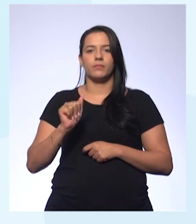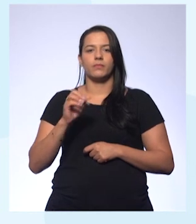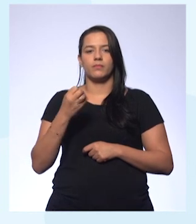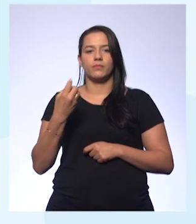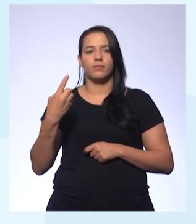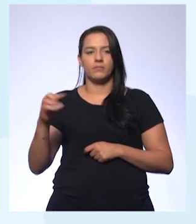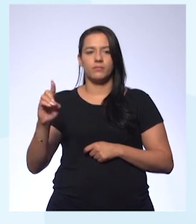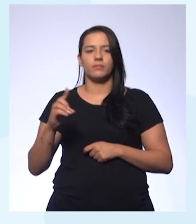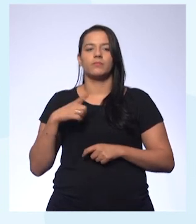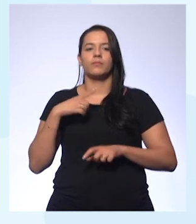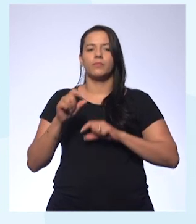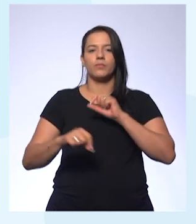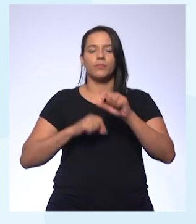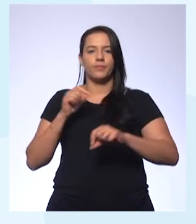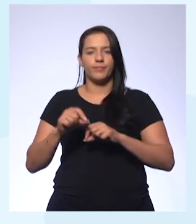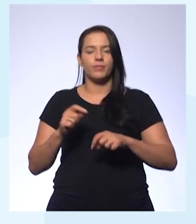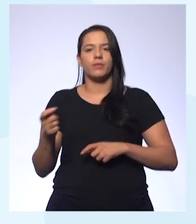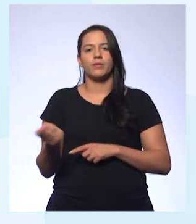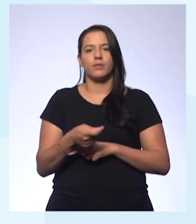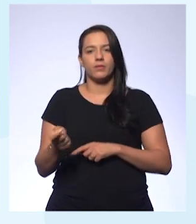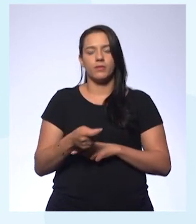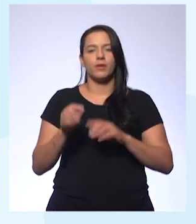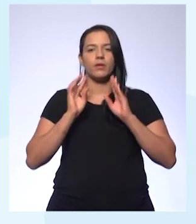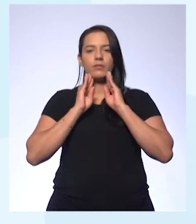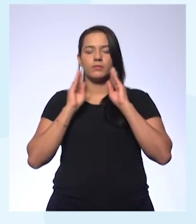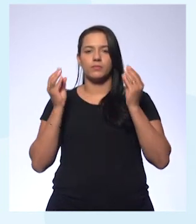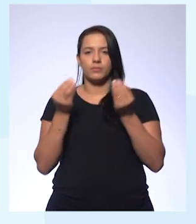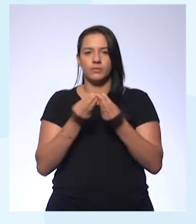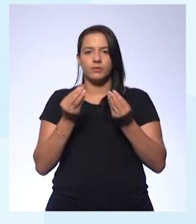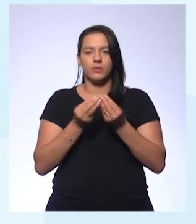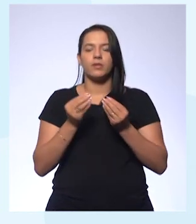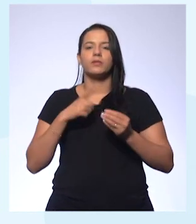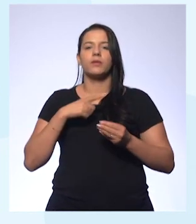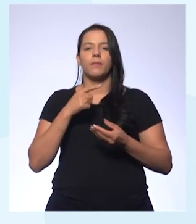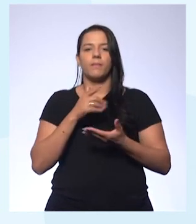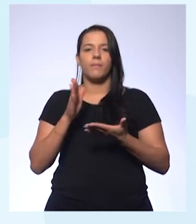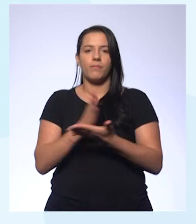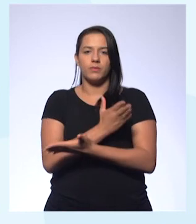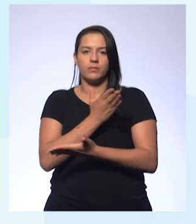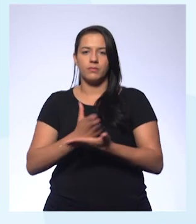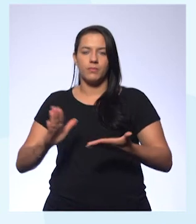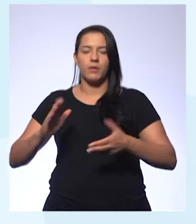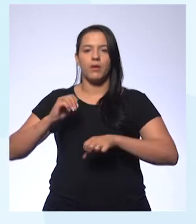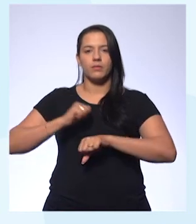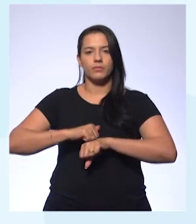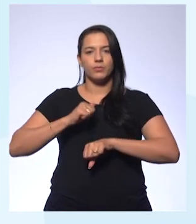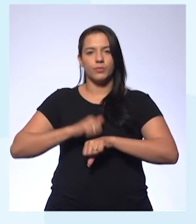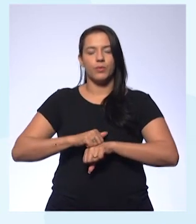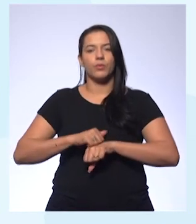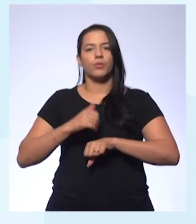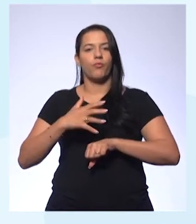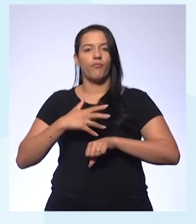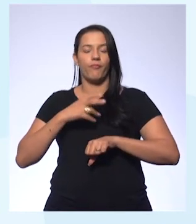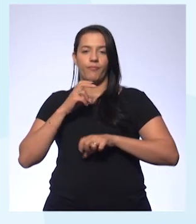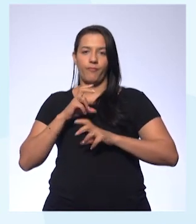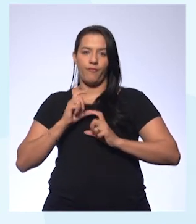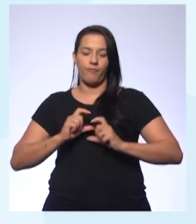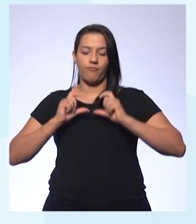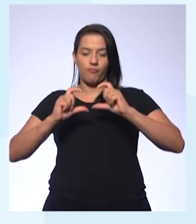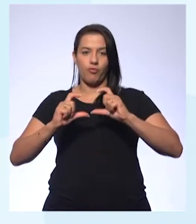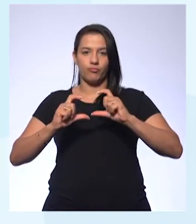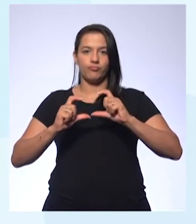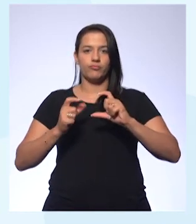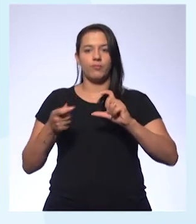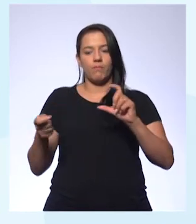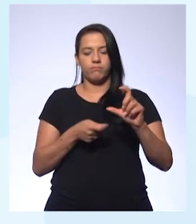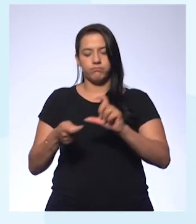tamização consiste em peneiração de substâncias para separar componentes sólidos. A mais grossa fica retida na peneira